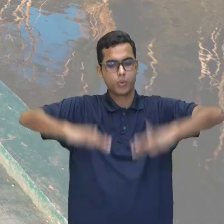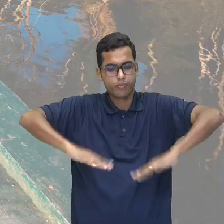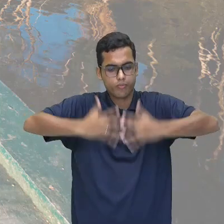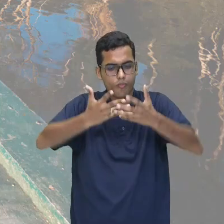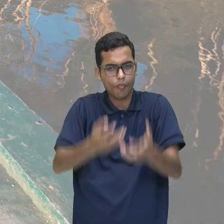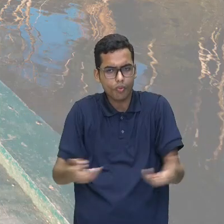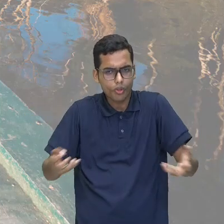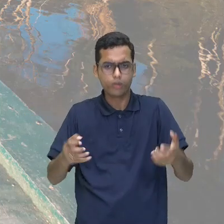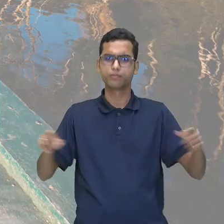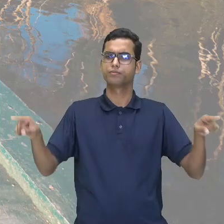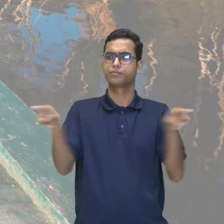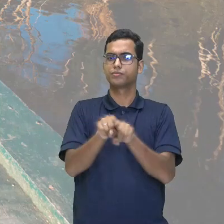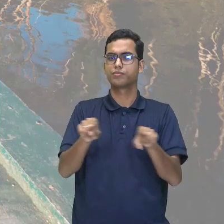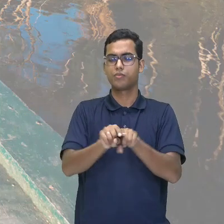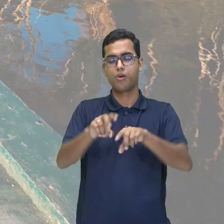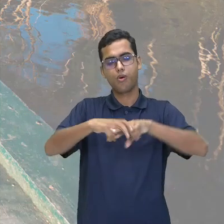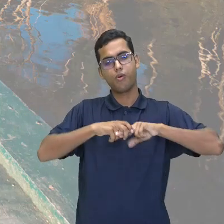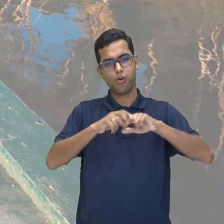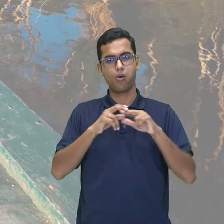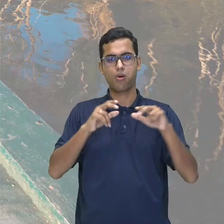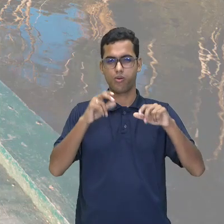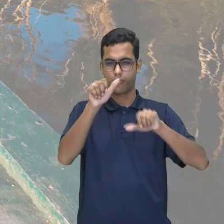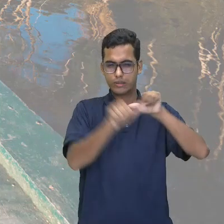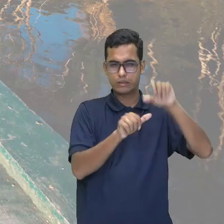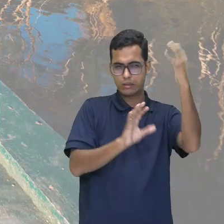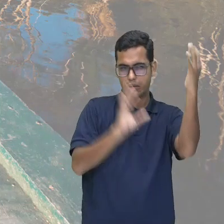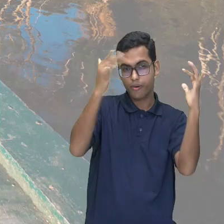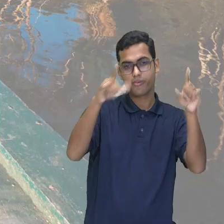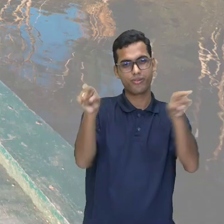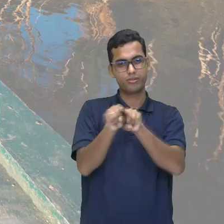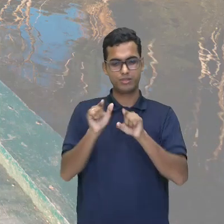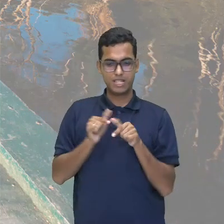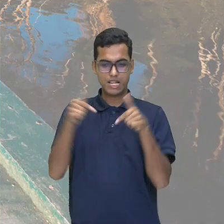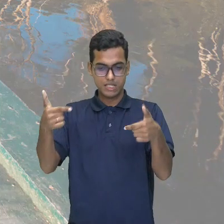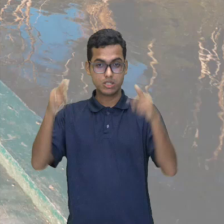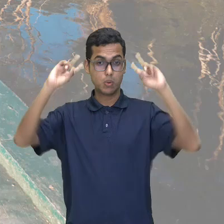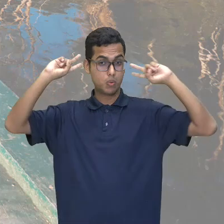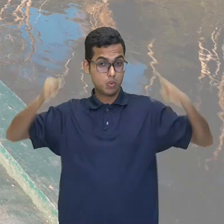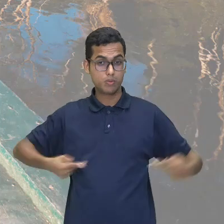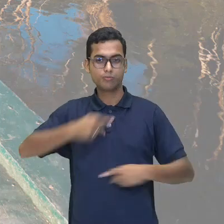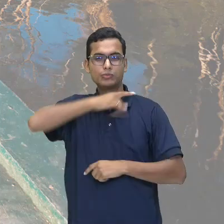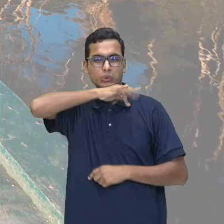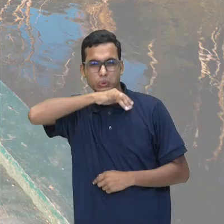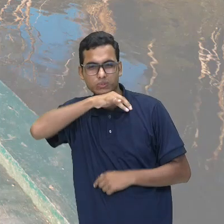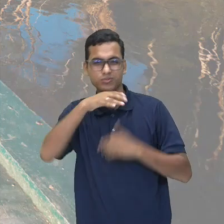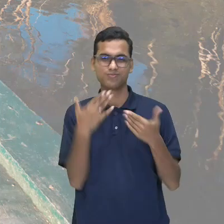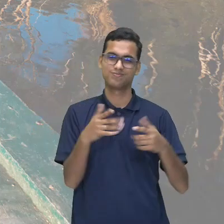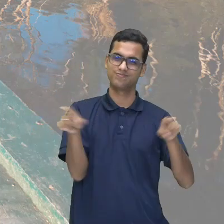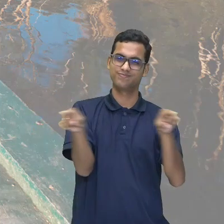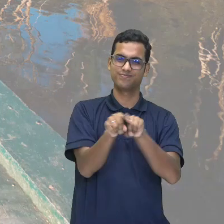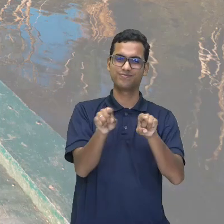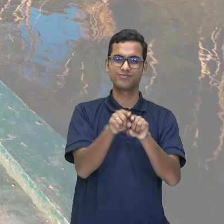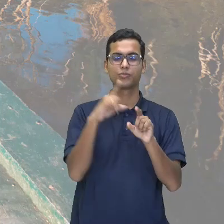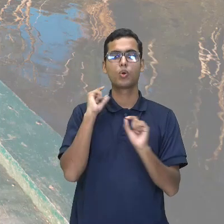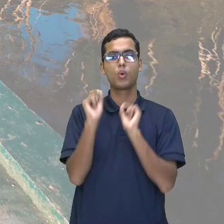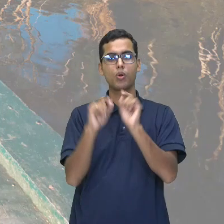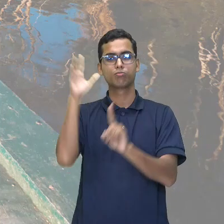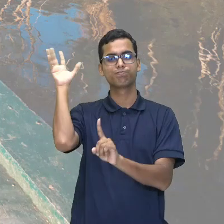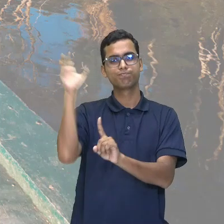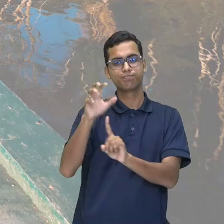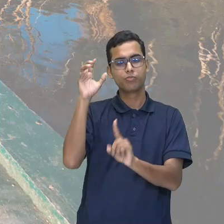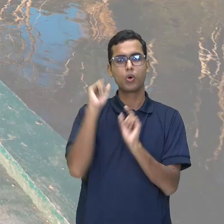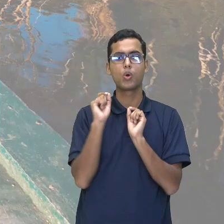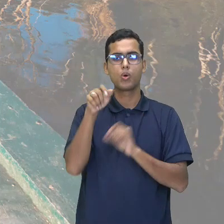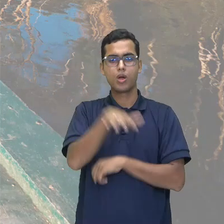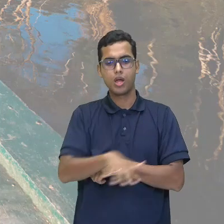e também da ação predatória do homem, esse ambiente ele acaba estando em uma condição de, vamos dizer